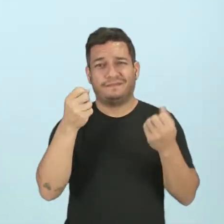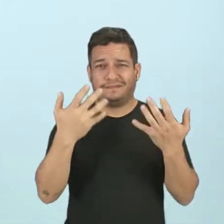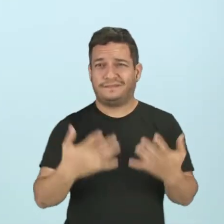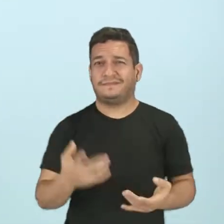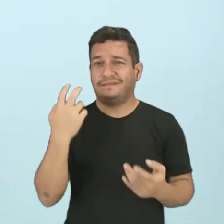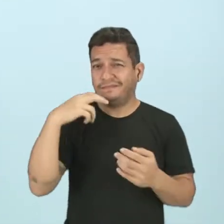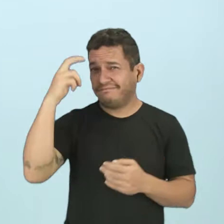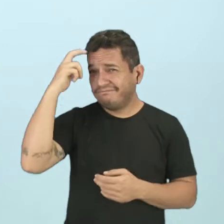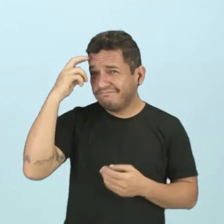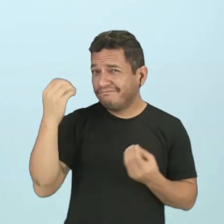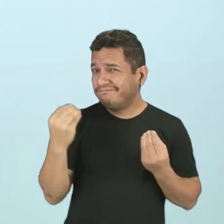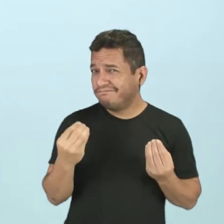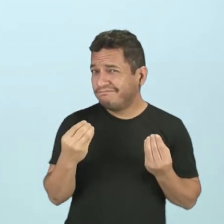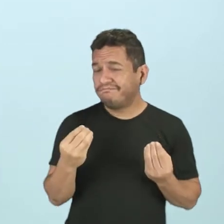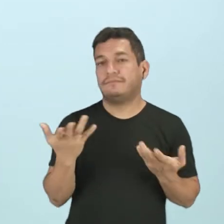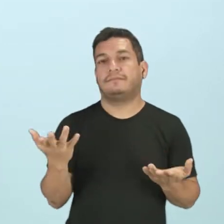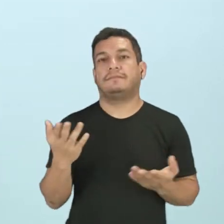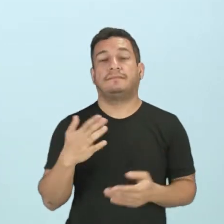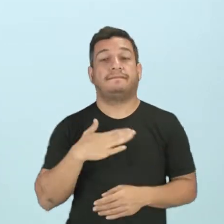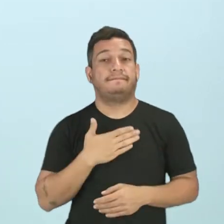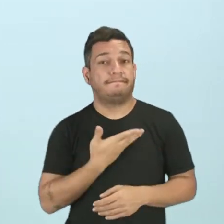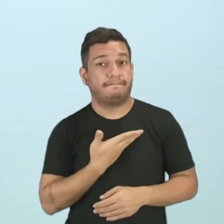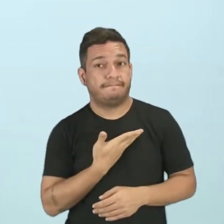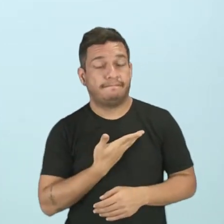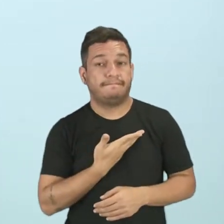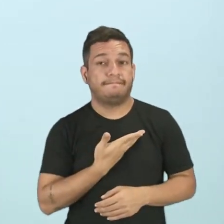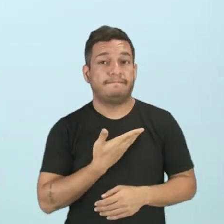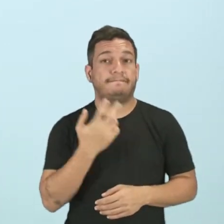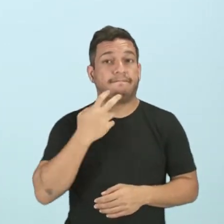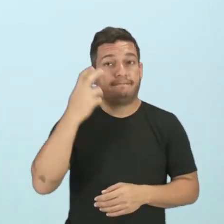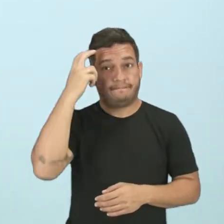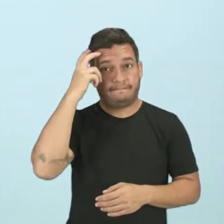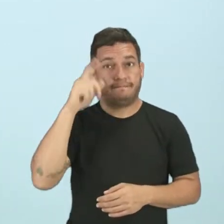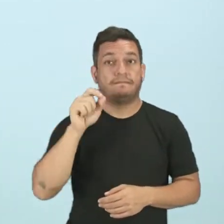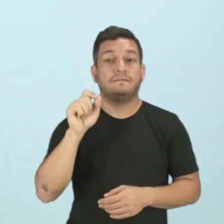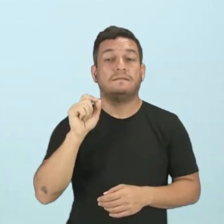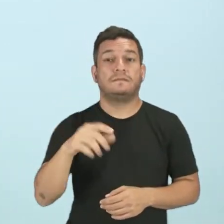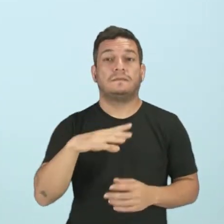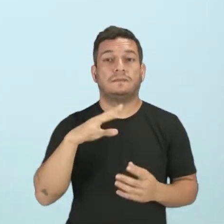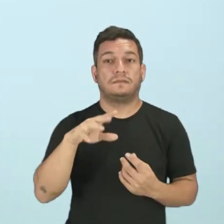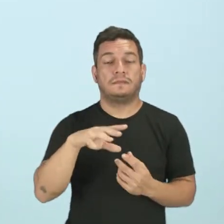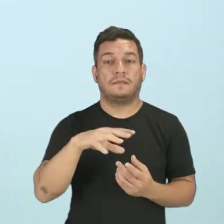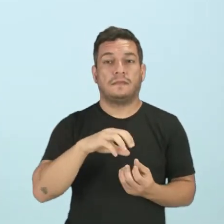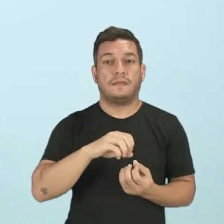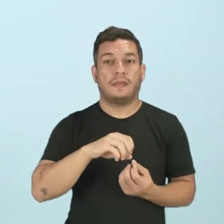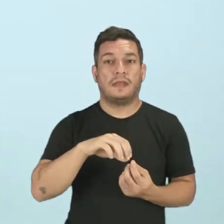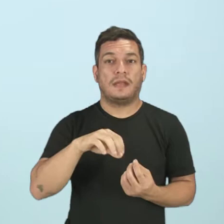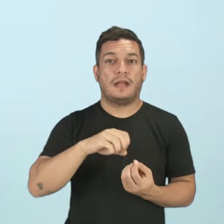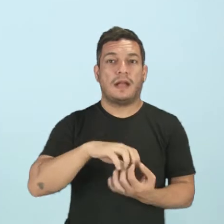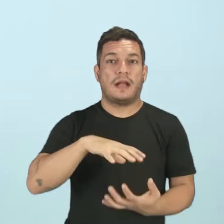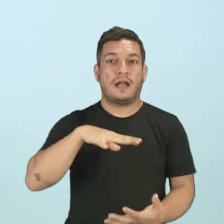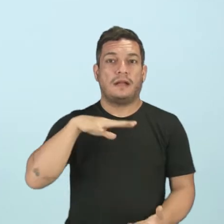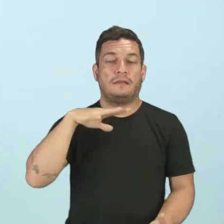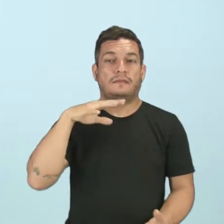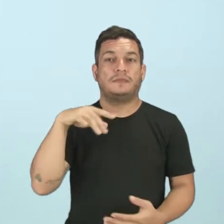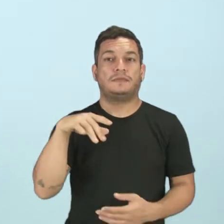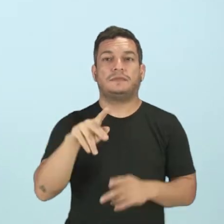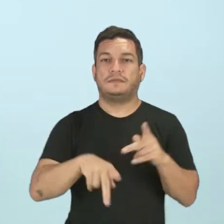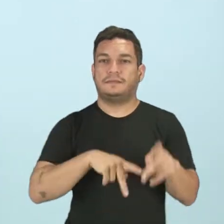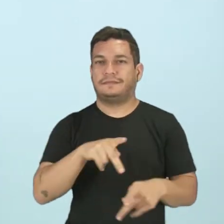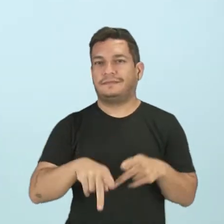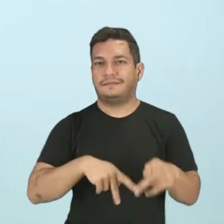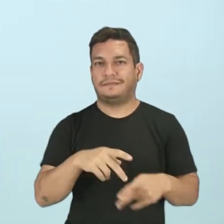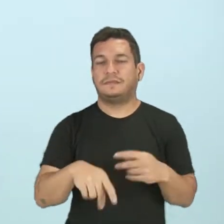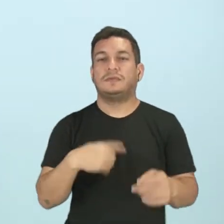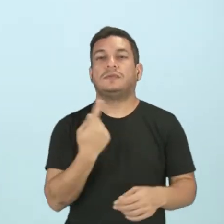cultura? Meu amigo, minha amiga, cultura é a alma de um povo. E nós precisamos saber se, além